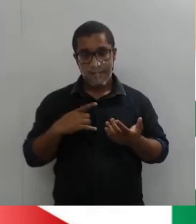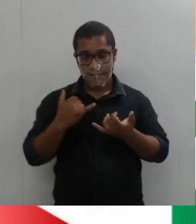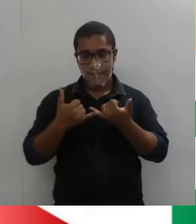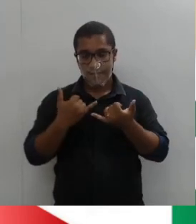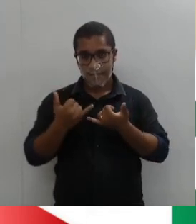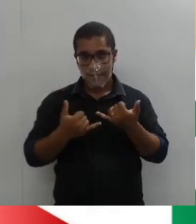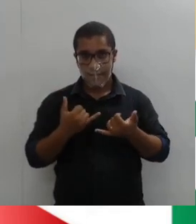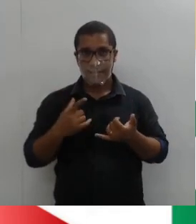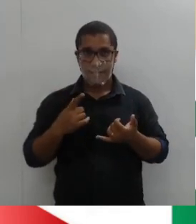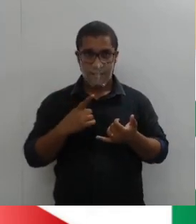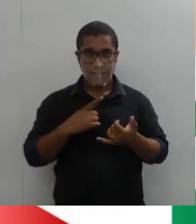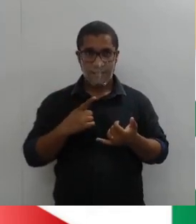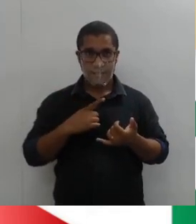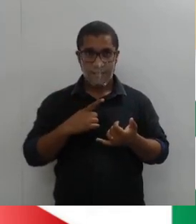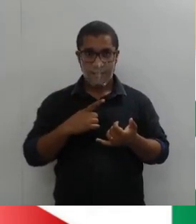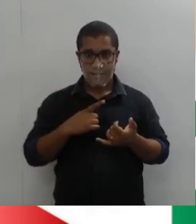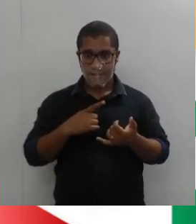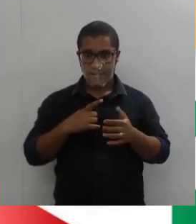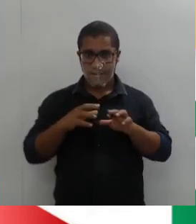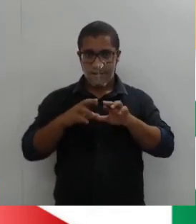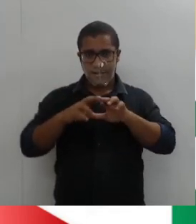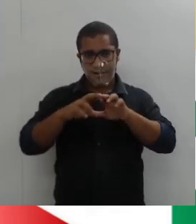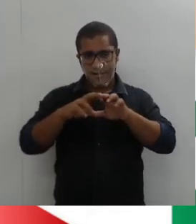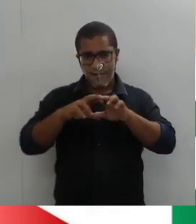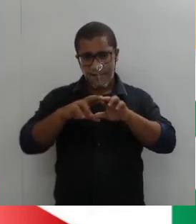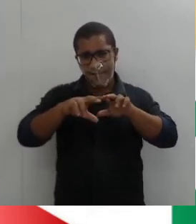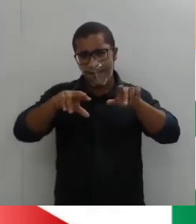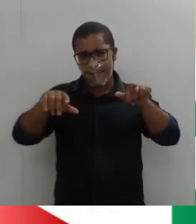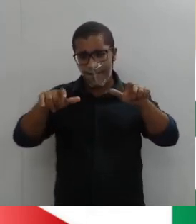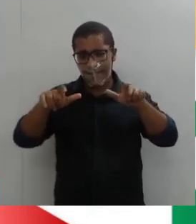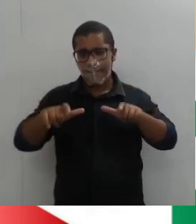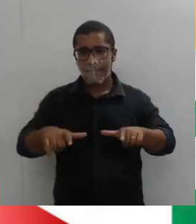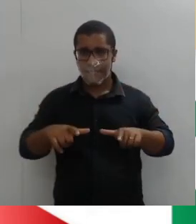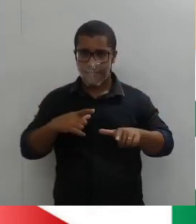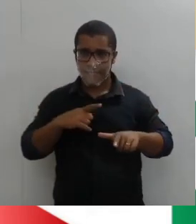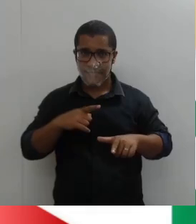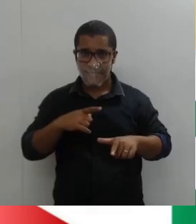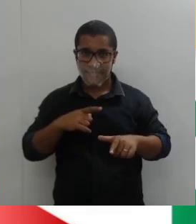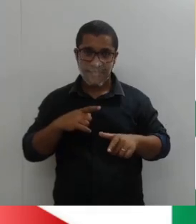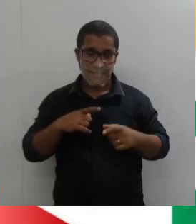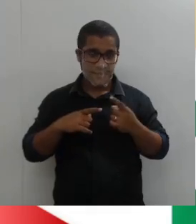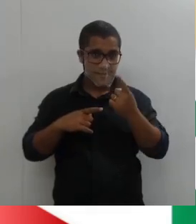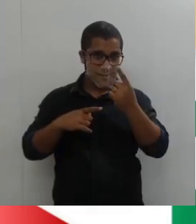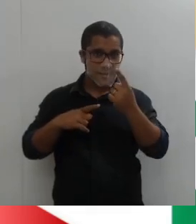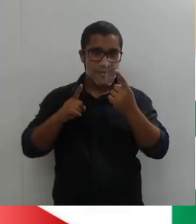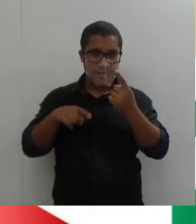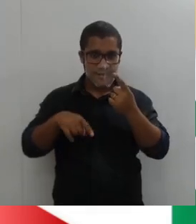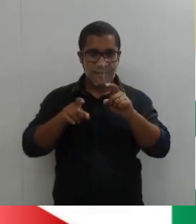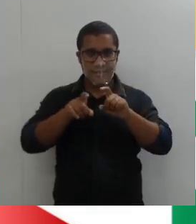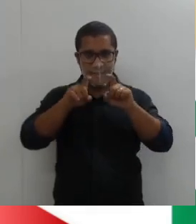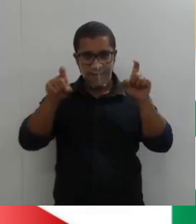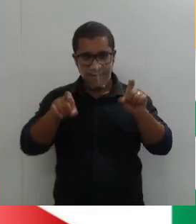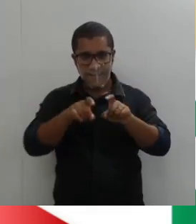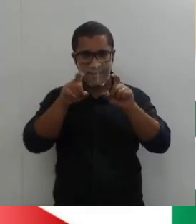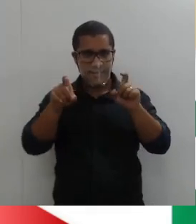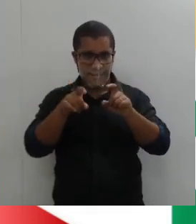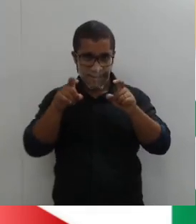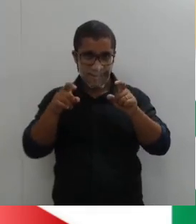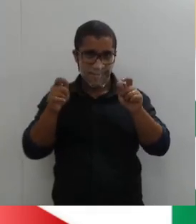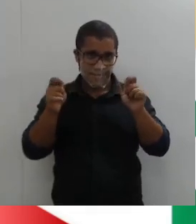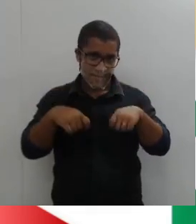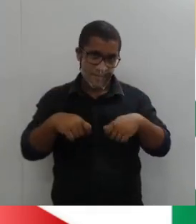jogos eles se manifestam em diferentes plataformas. E uma delas é a eletrônica, como pode ser, por